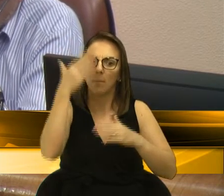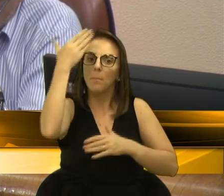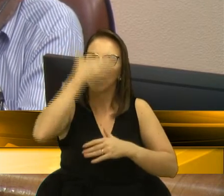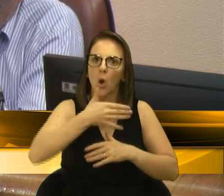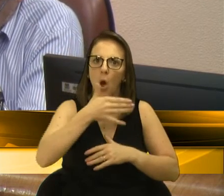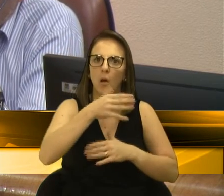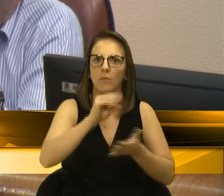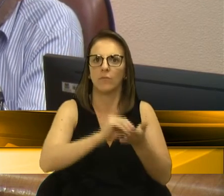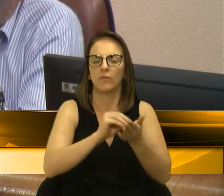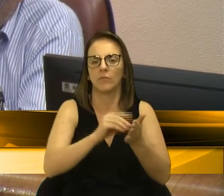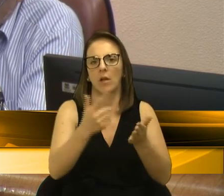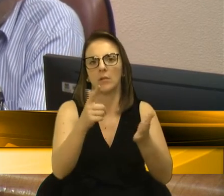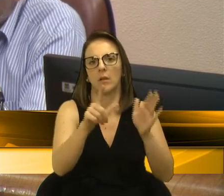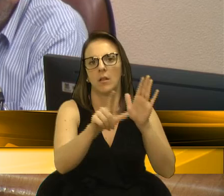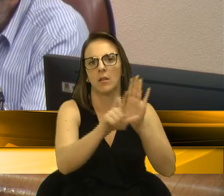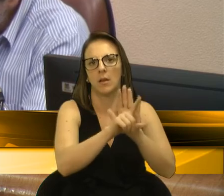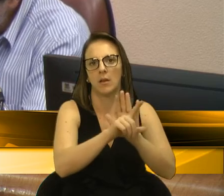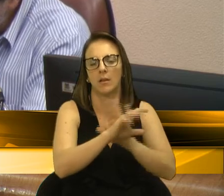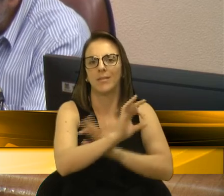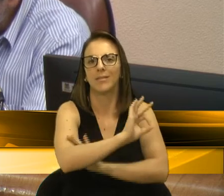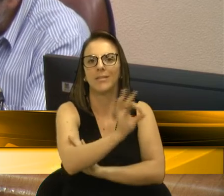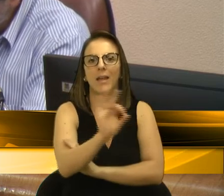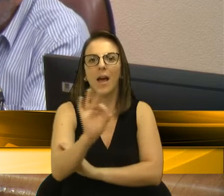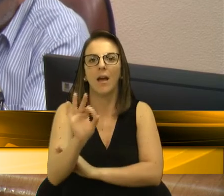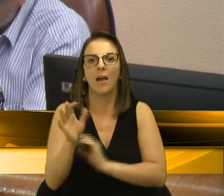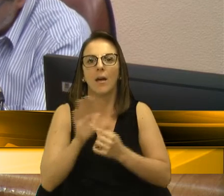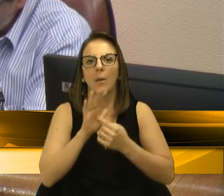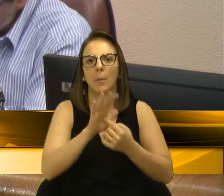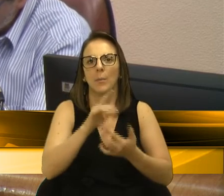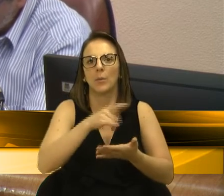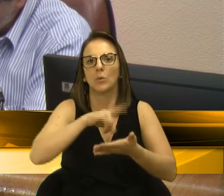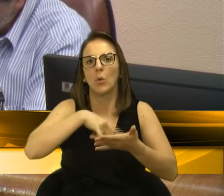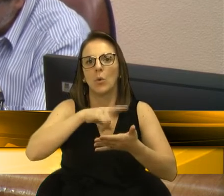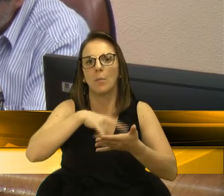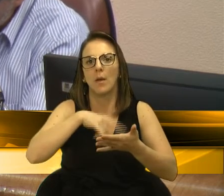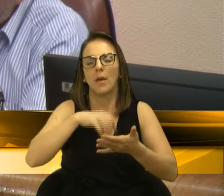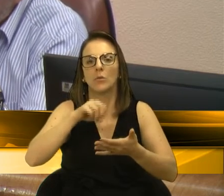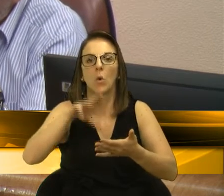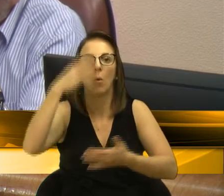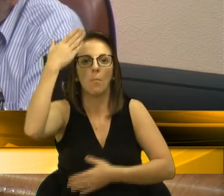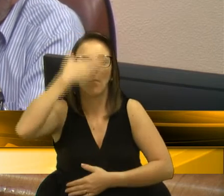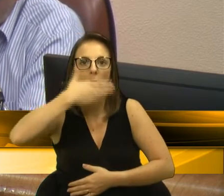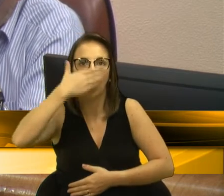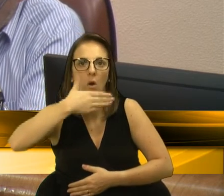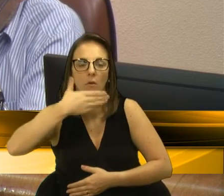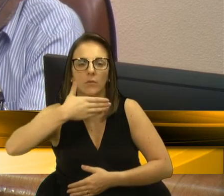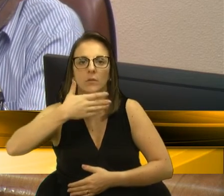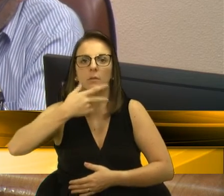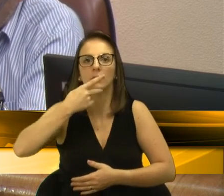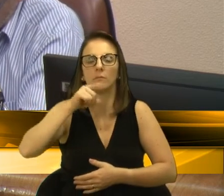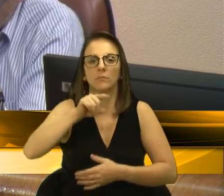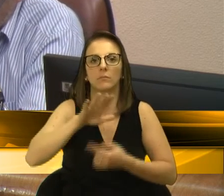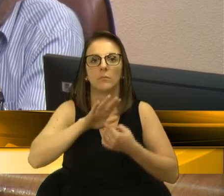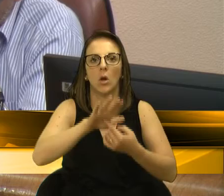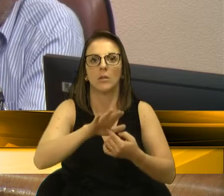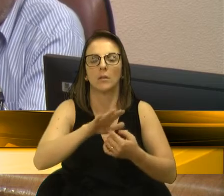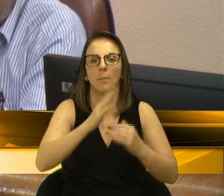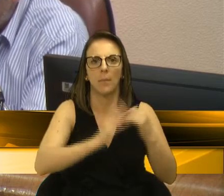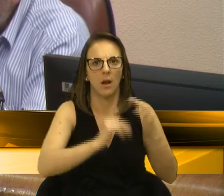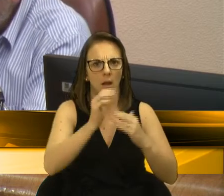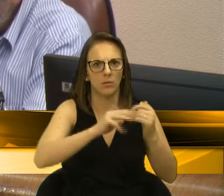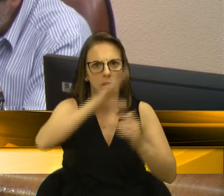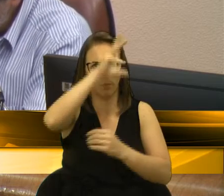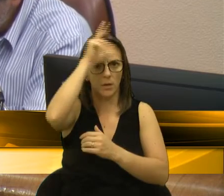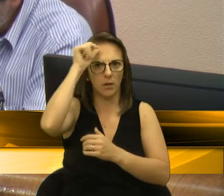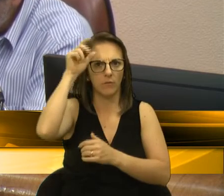foram apresentados quaisquer documentos ou outras provas aptas a comprovar que os atos exarados pelo prefeito geraram